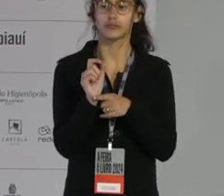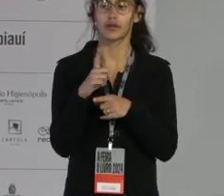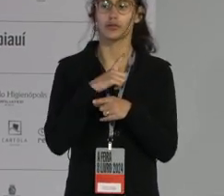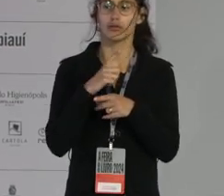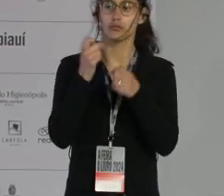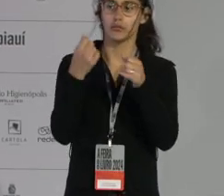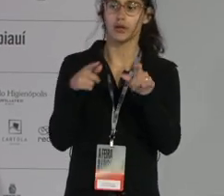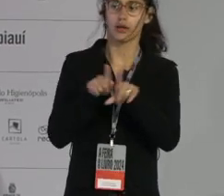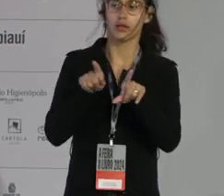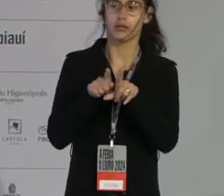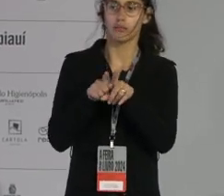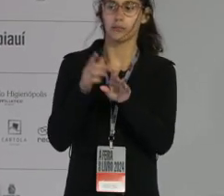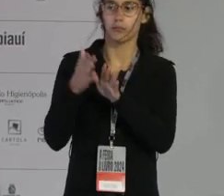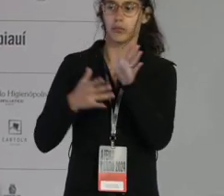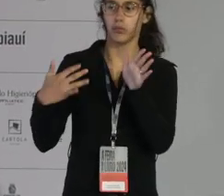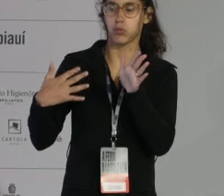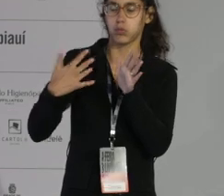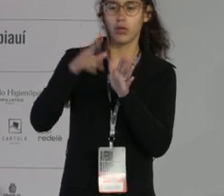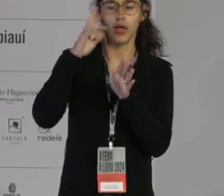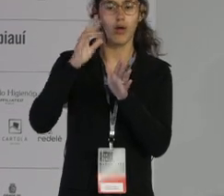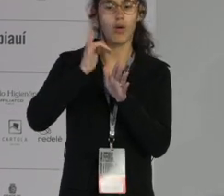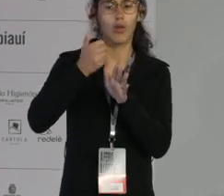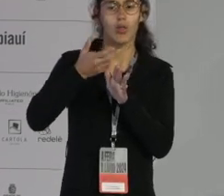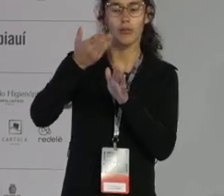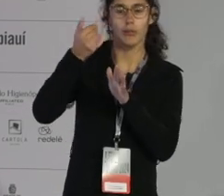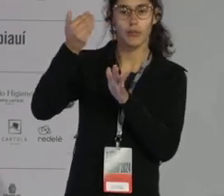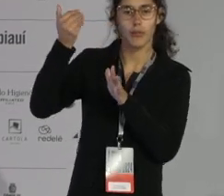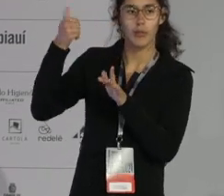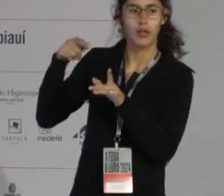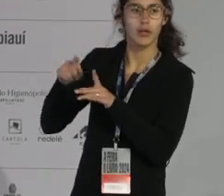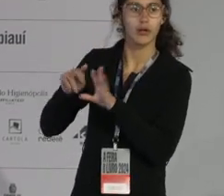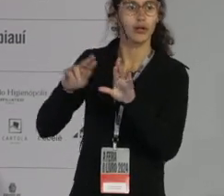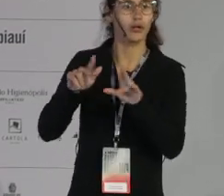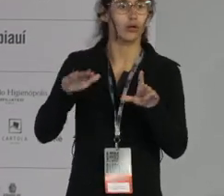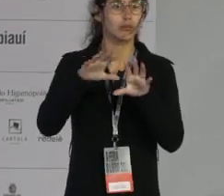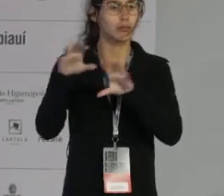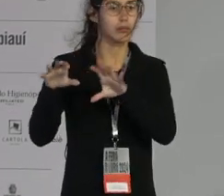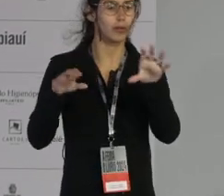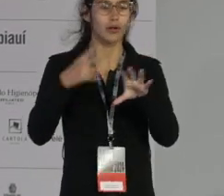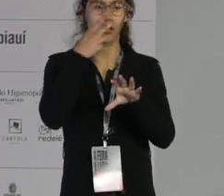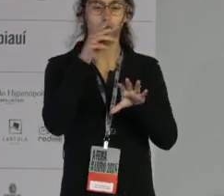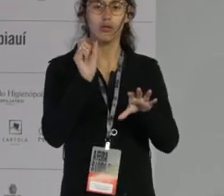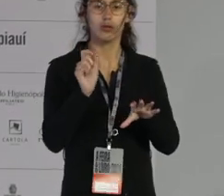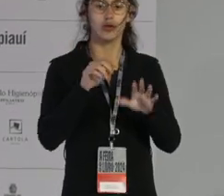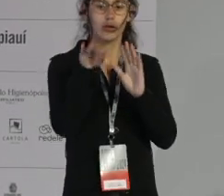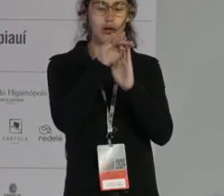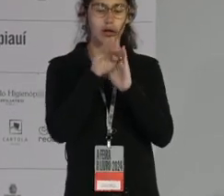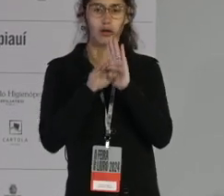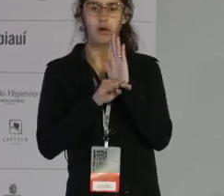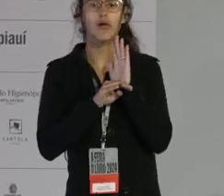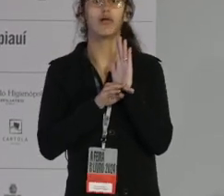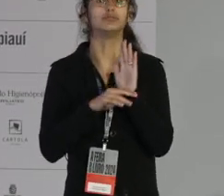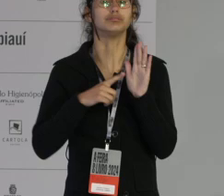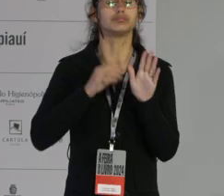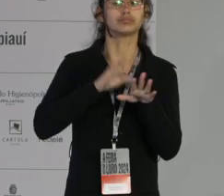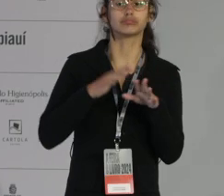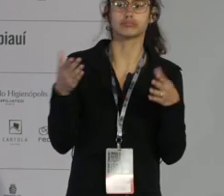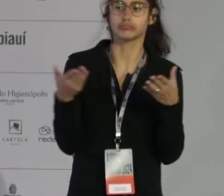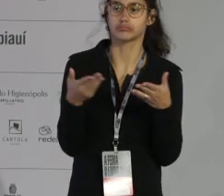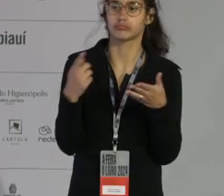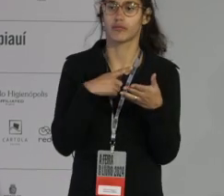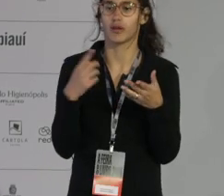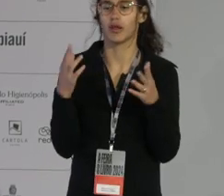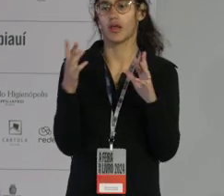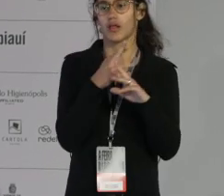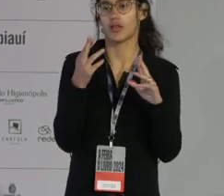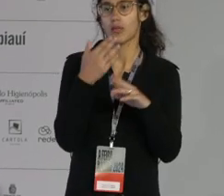escrito alguns contos há muito tempo e outros há outro tempo, eu acho que essa ordem que ficou agora tem mais a